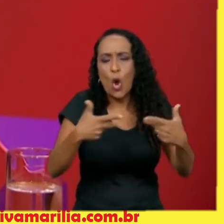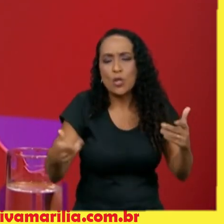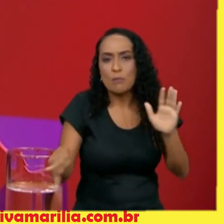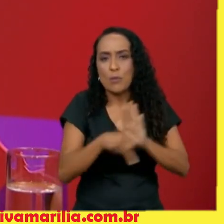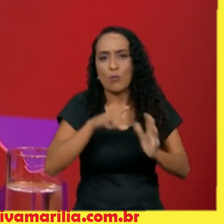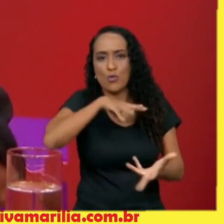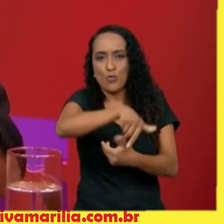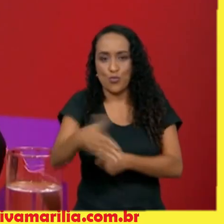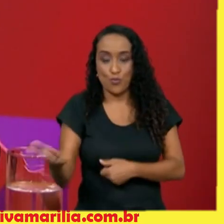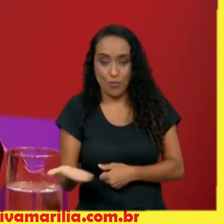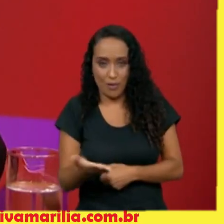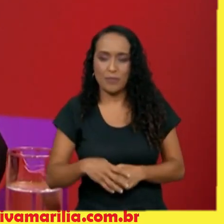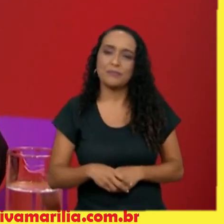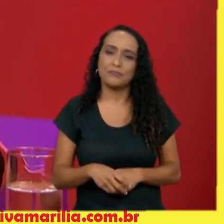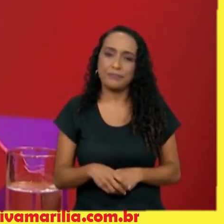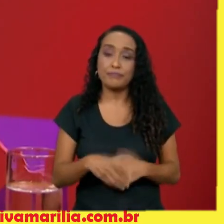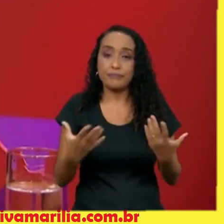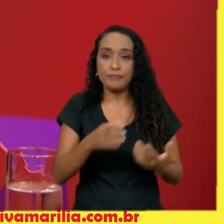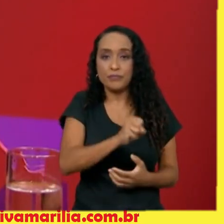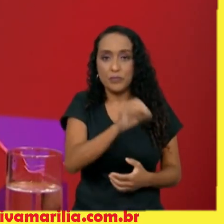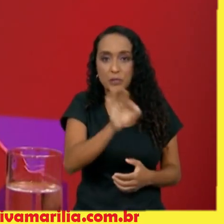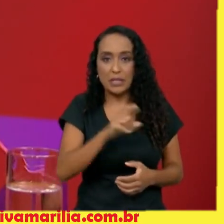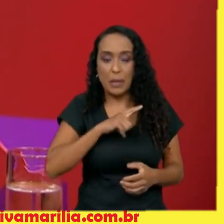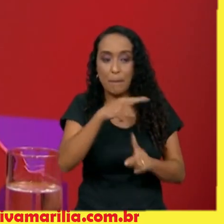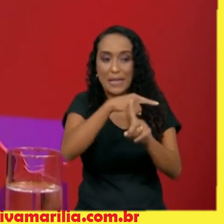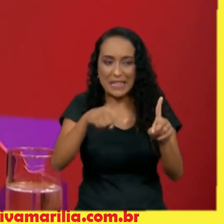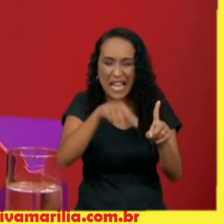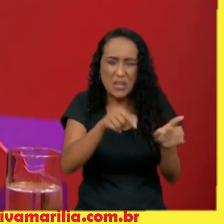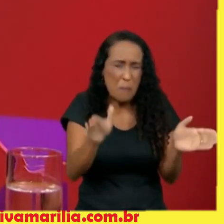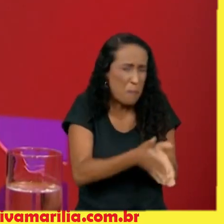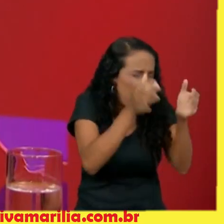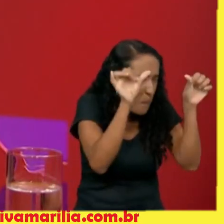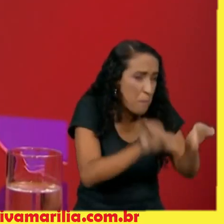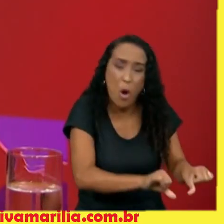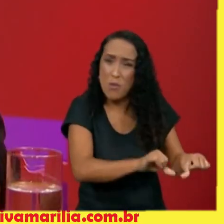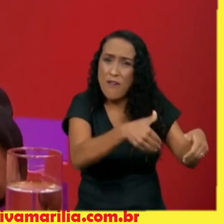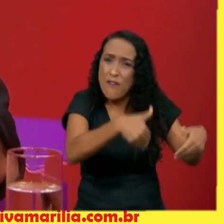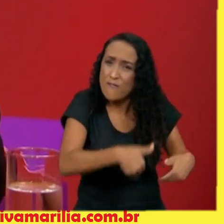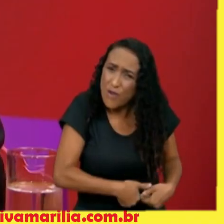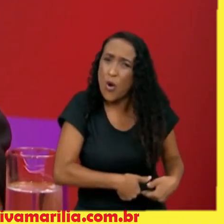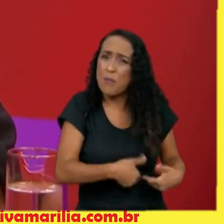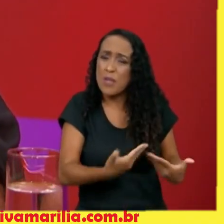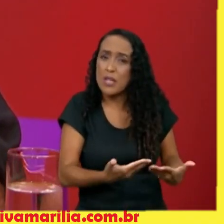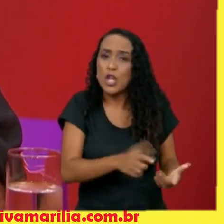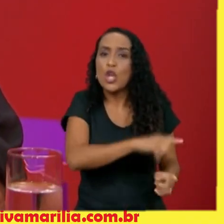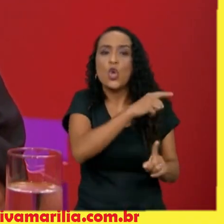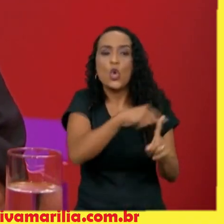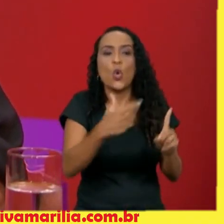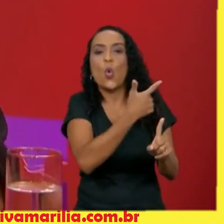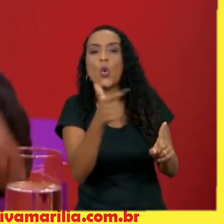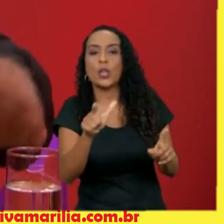moderno. Né? Então, desses 80%, você tem aí metade que é muito pobre, passa fome, etc., e uma